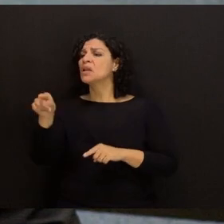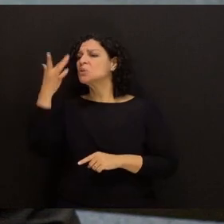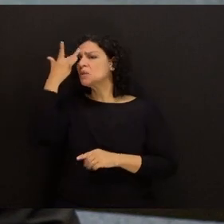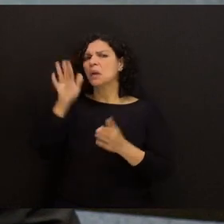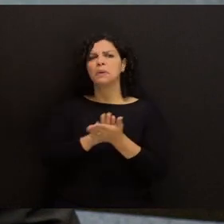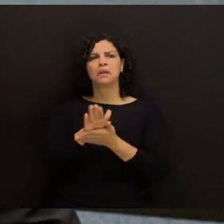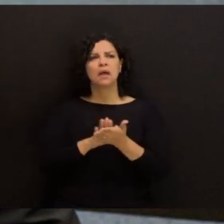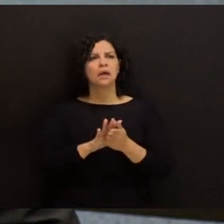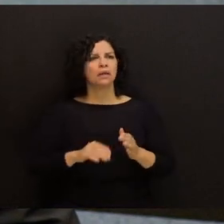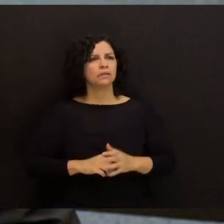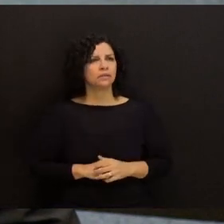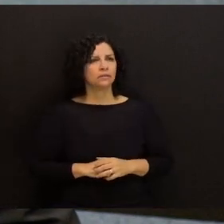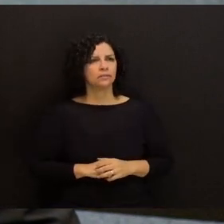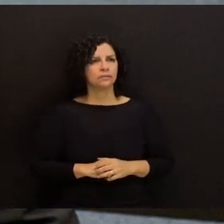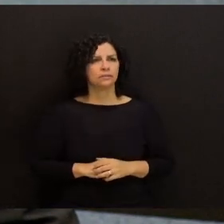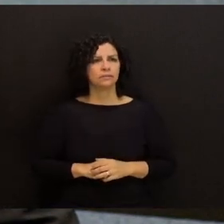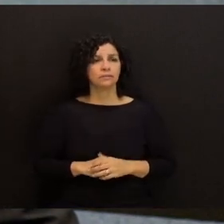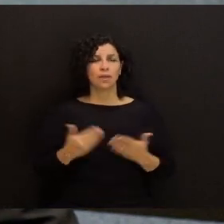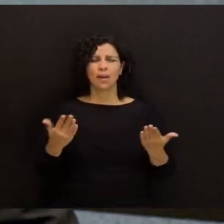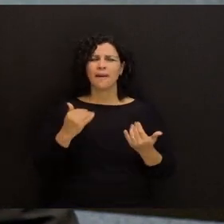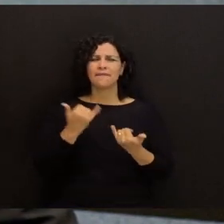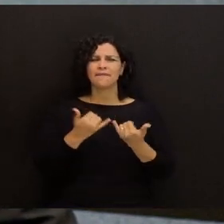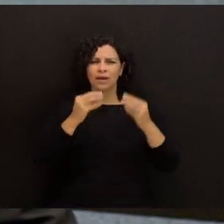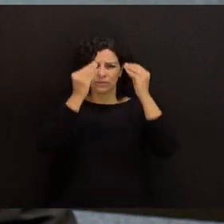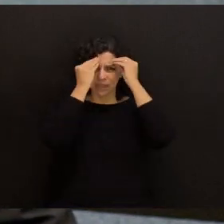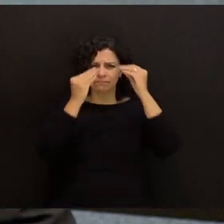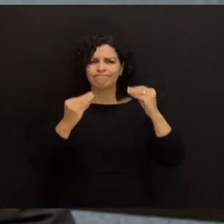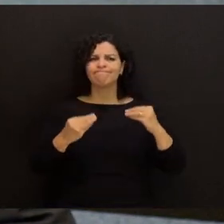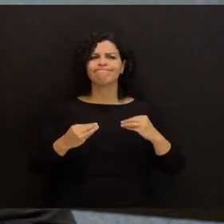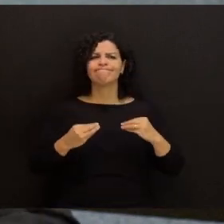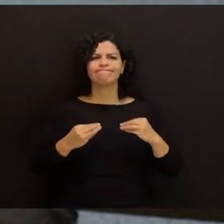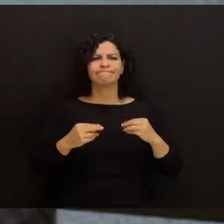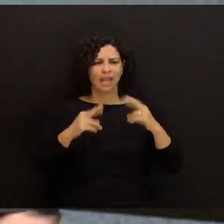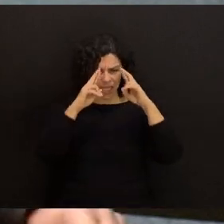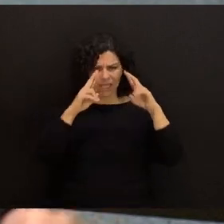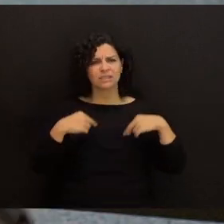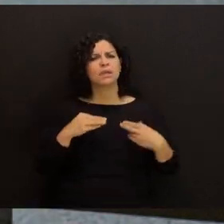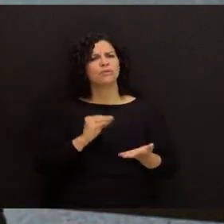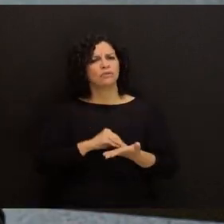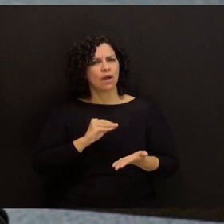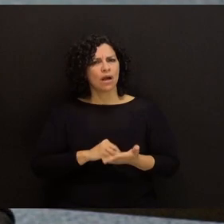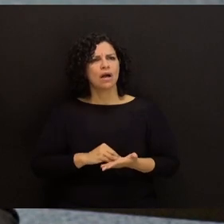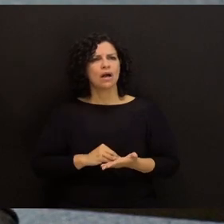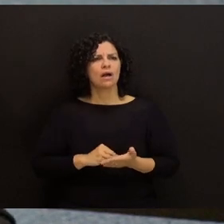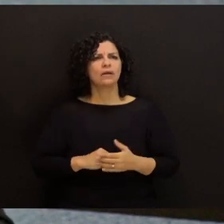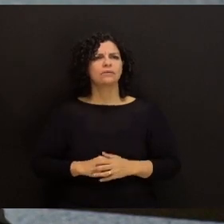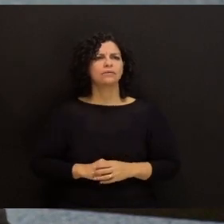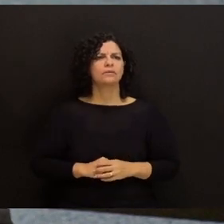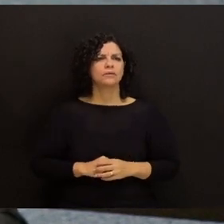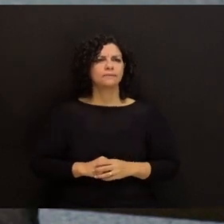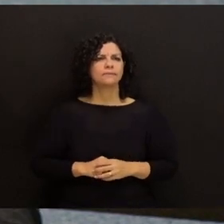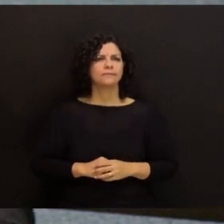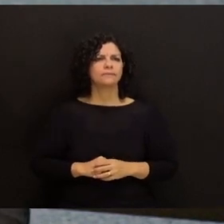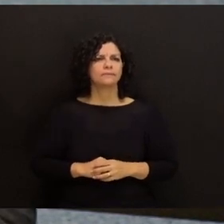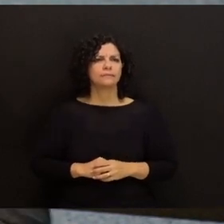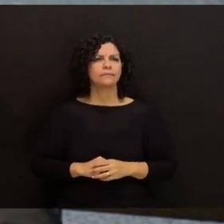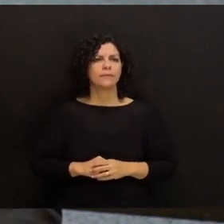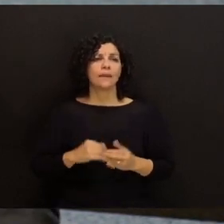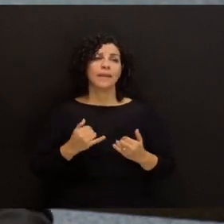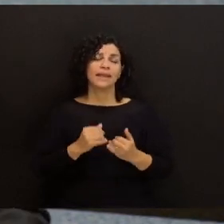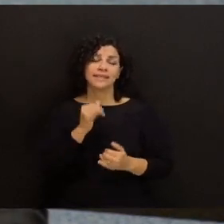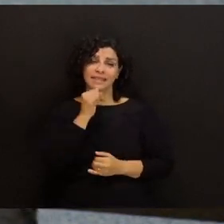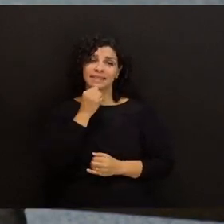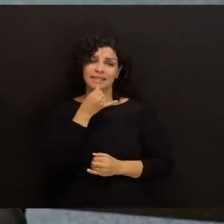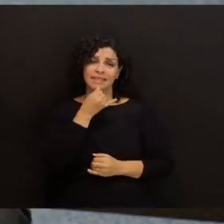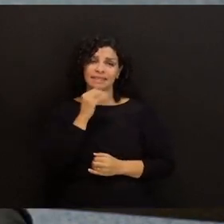nada é uma falta de respeito uma falta de consideração assim a gente vê que fica triste como